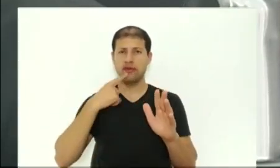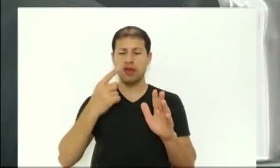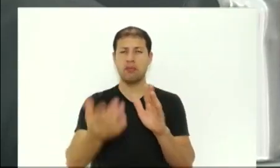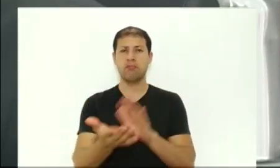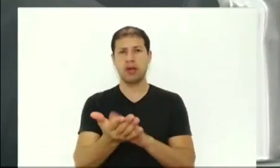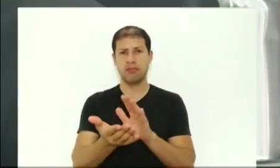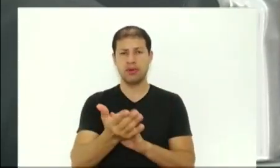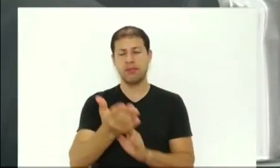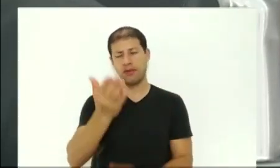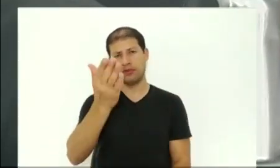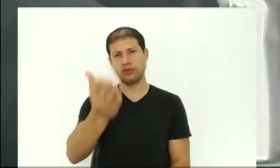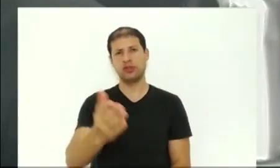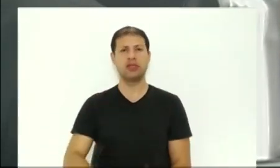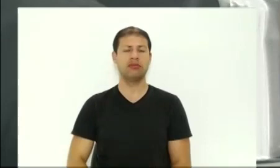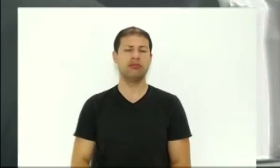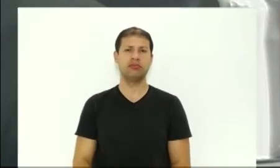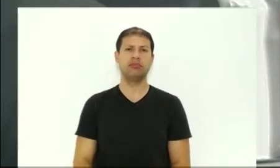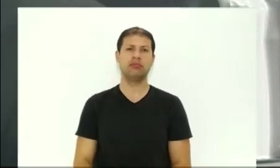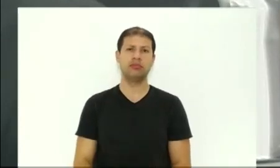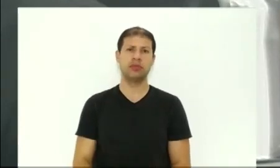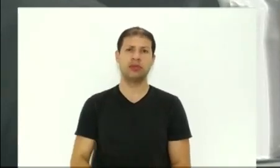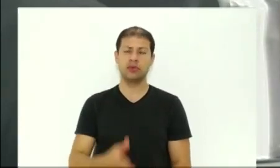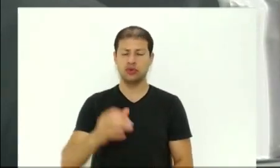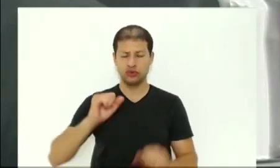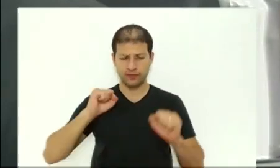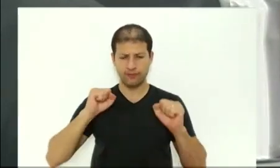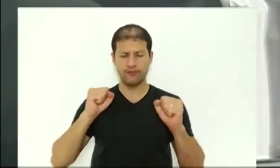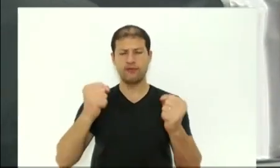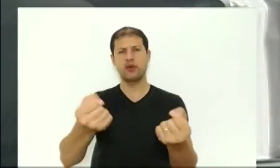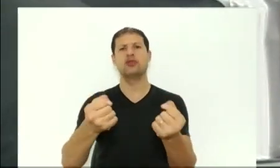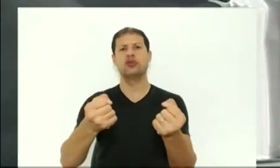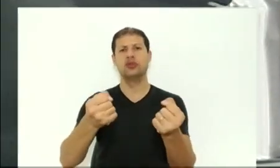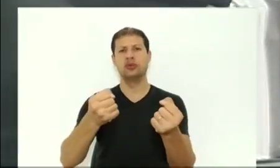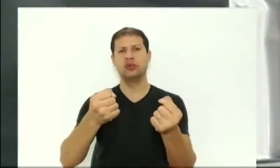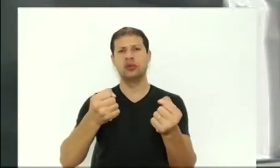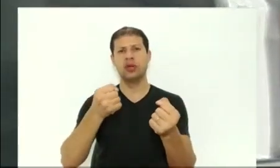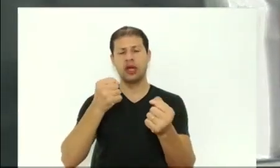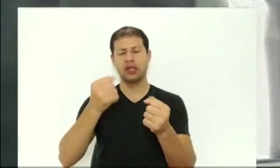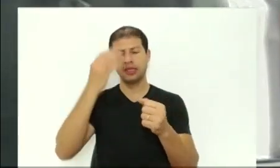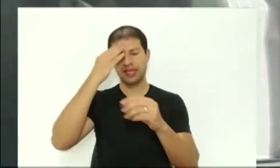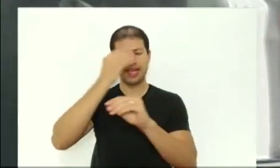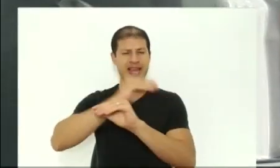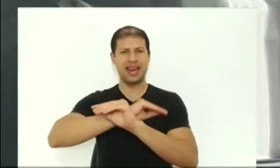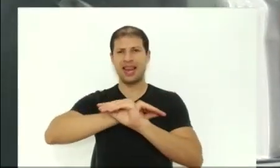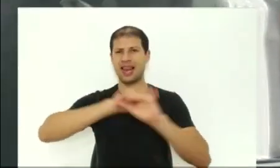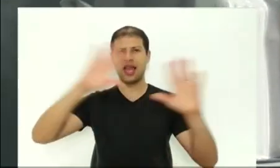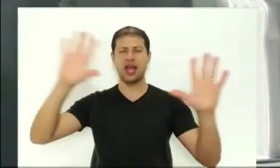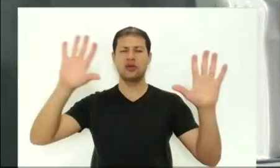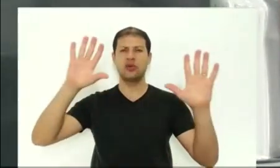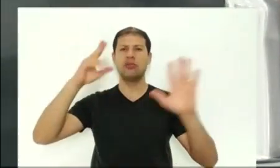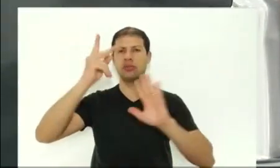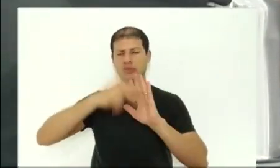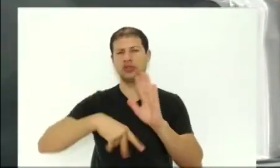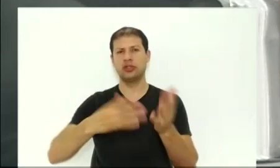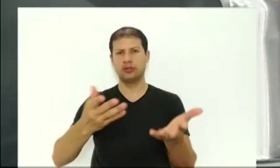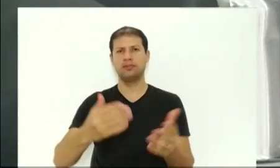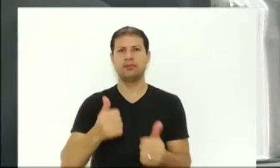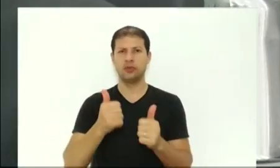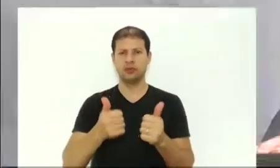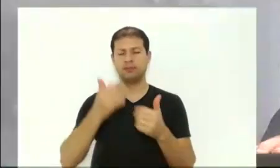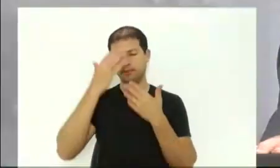parabéns para Vossa Senhoria pela dedicação com a transparência do projeto, tá bom? Muito